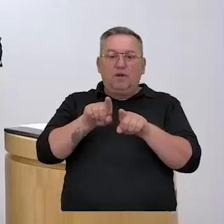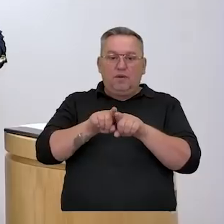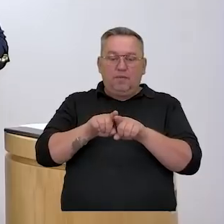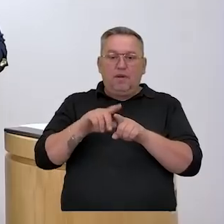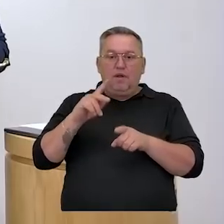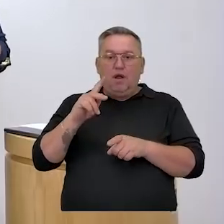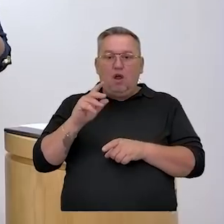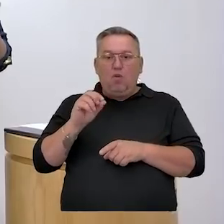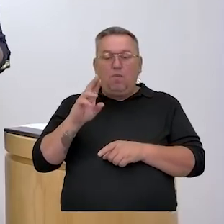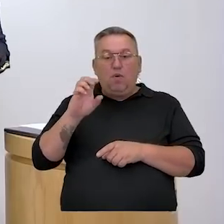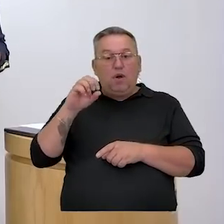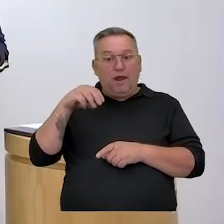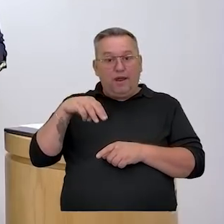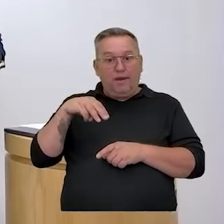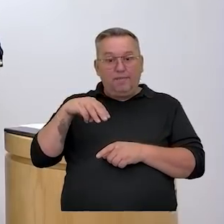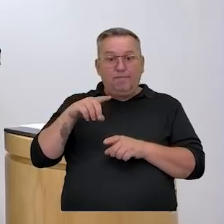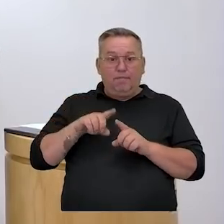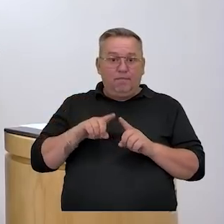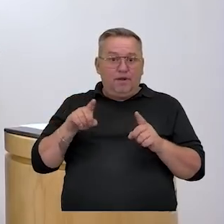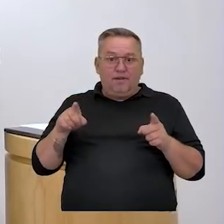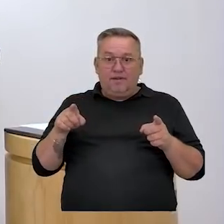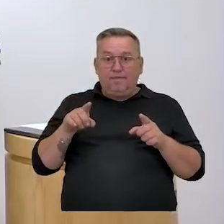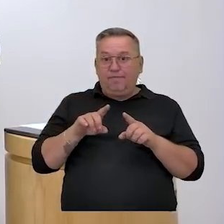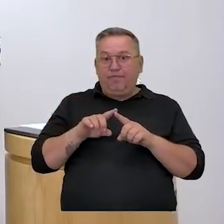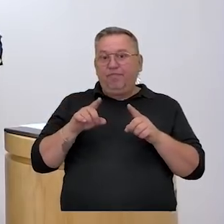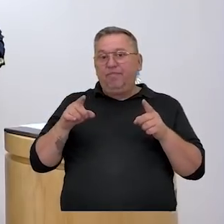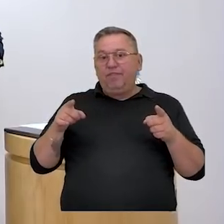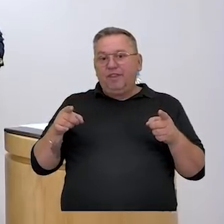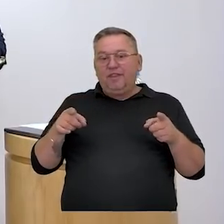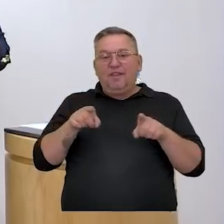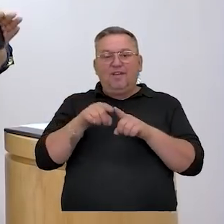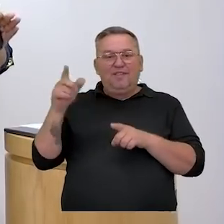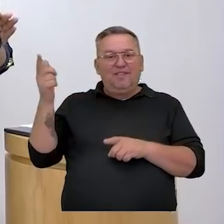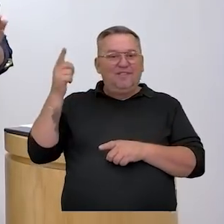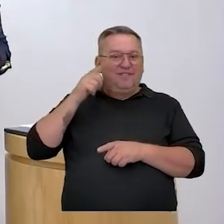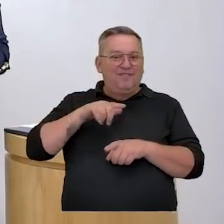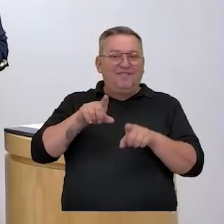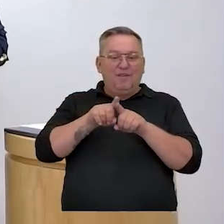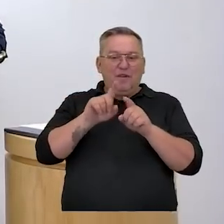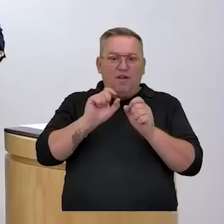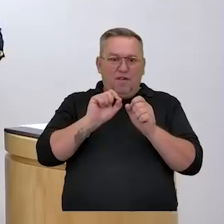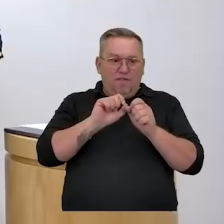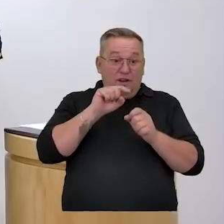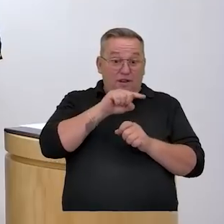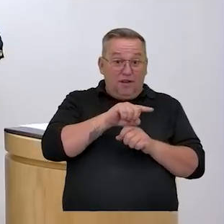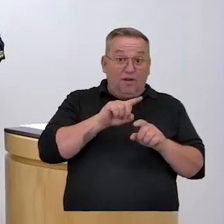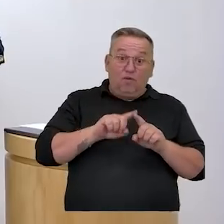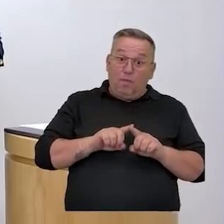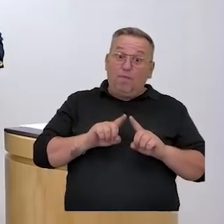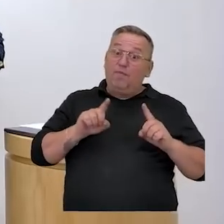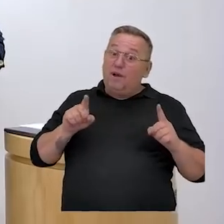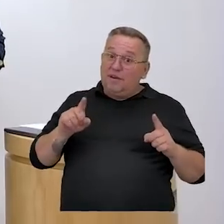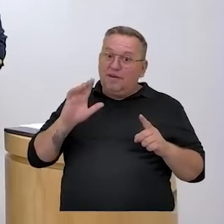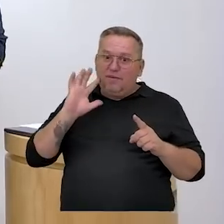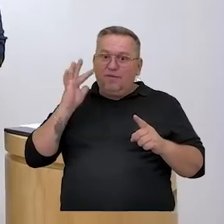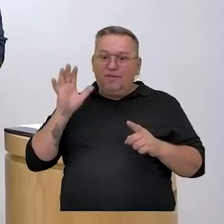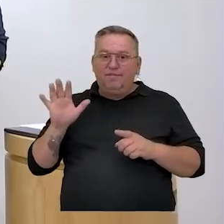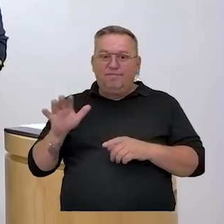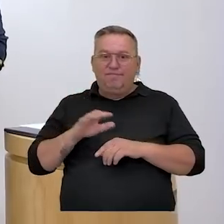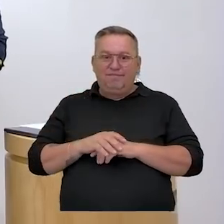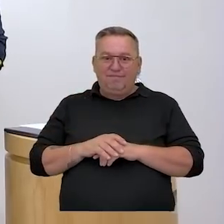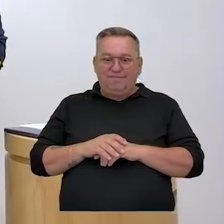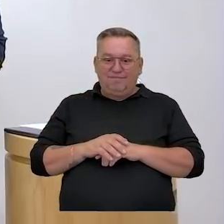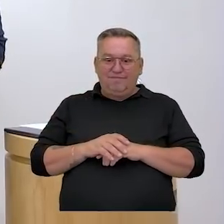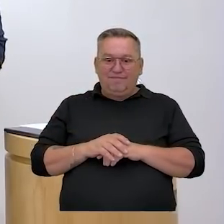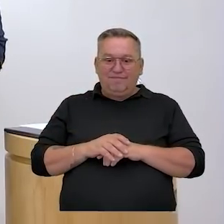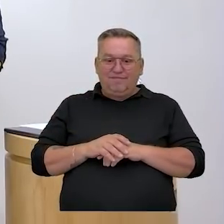porém. Porém, o que dá a ideia de porém? Será que eles conseguem? Ó, fez isso, porém... aconteceu aquilo. Subiu